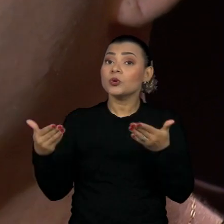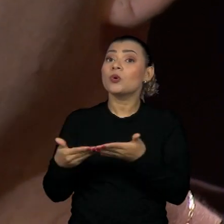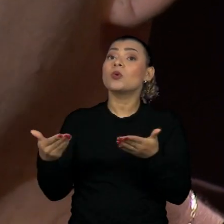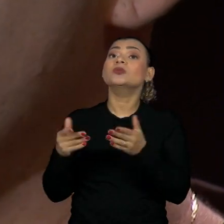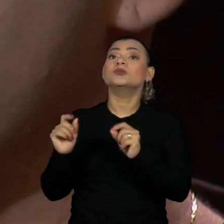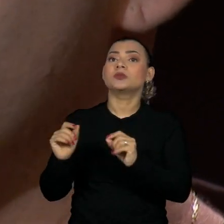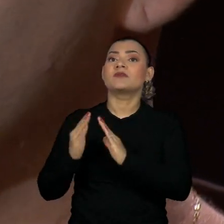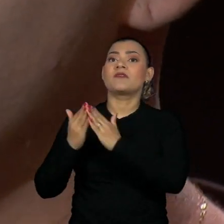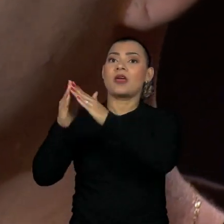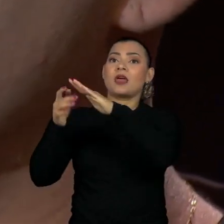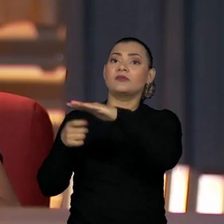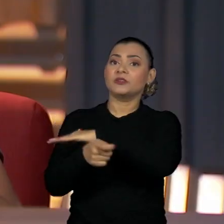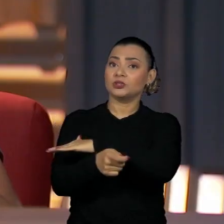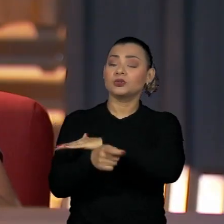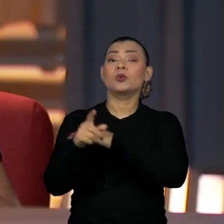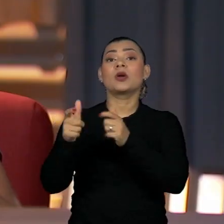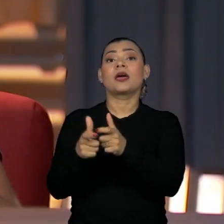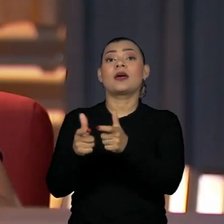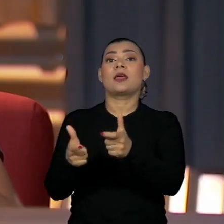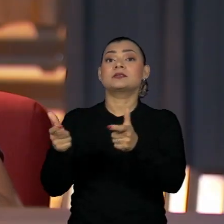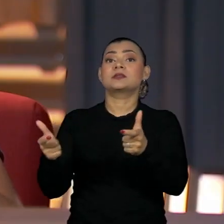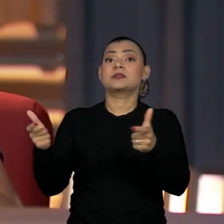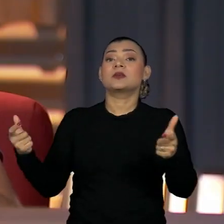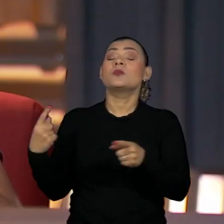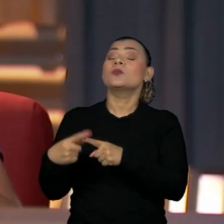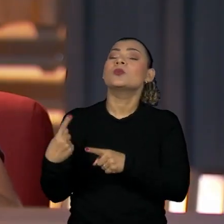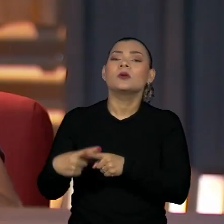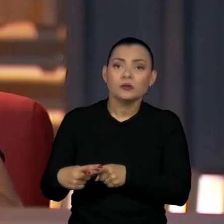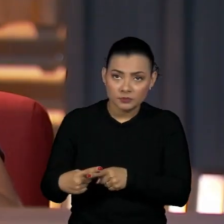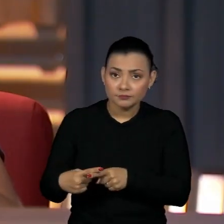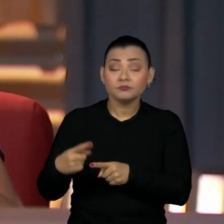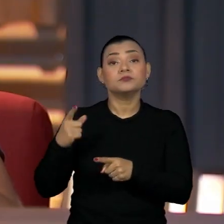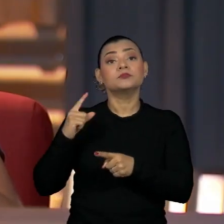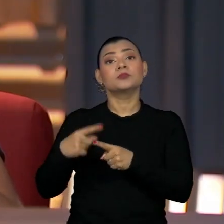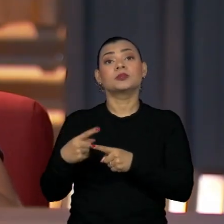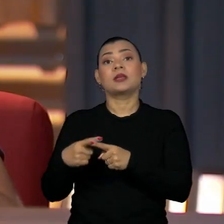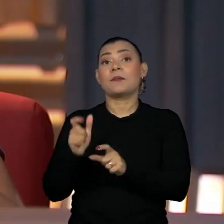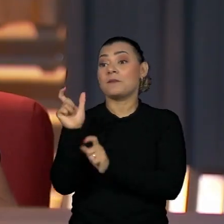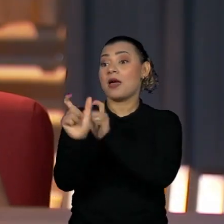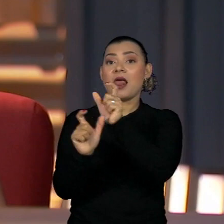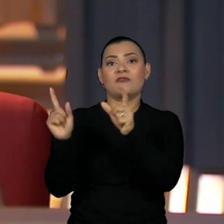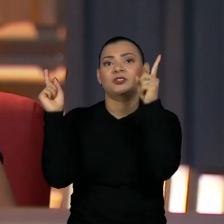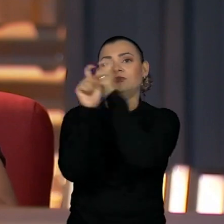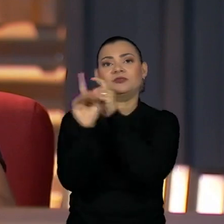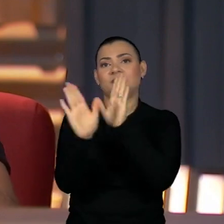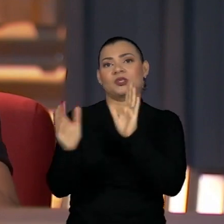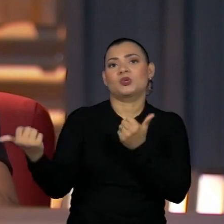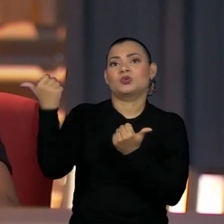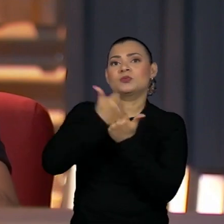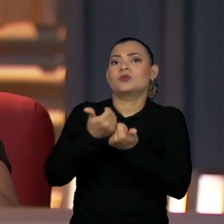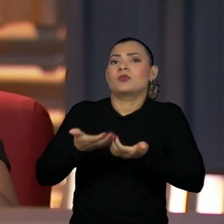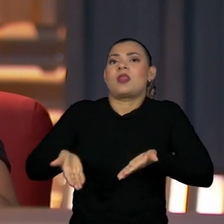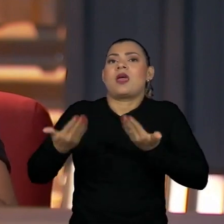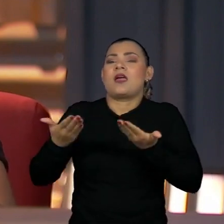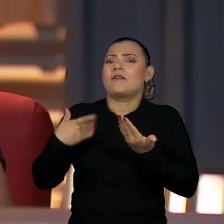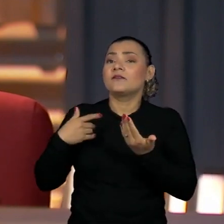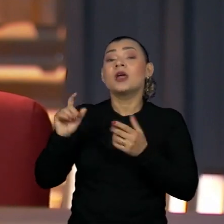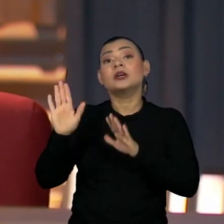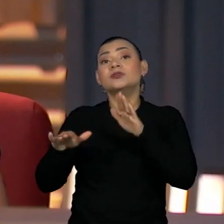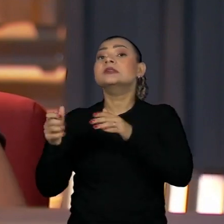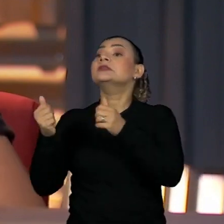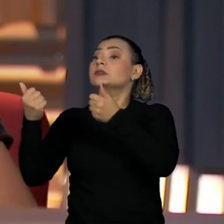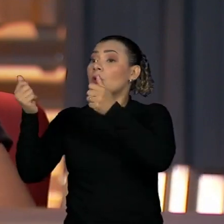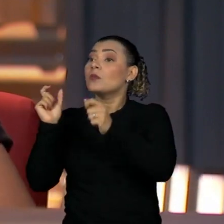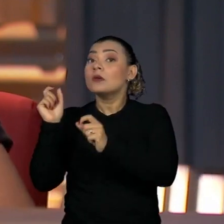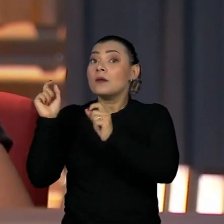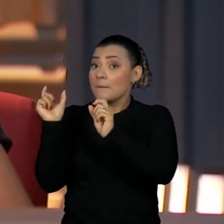Favelado Investidor ele cresceu tanto por tirar muitas vezes o economês. Né? Ou às vezes eu até deixo, mas eu explico de um jeito